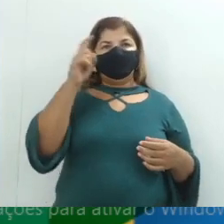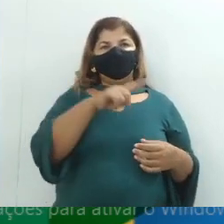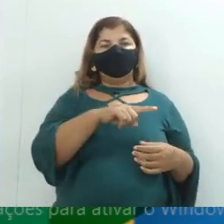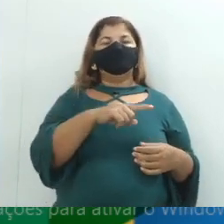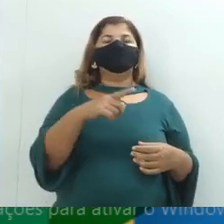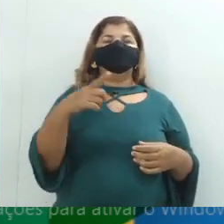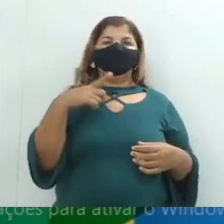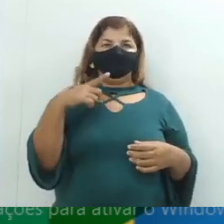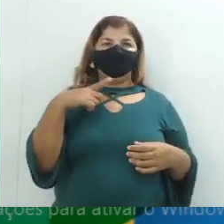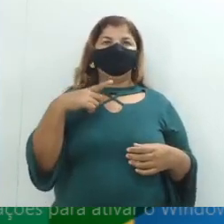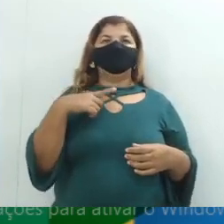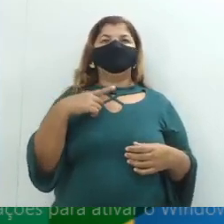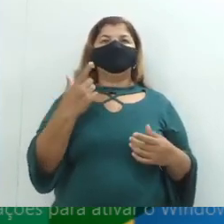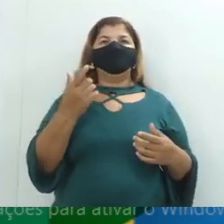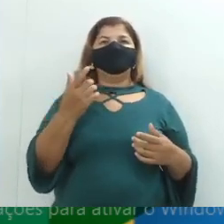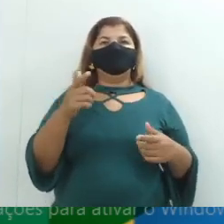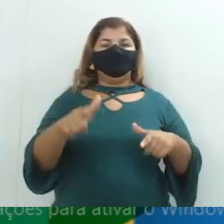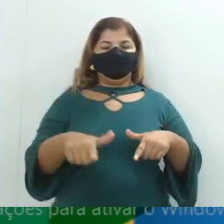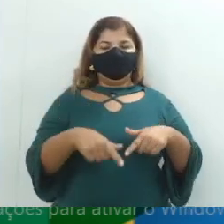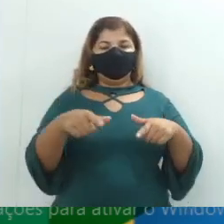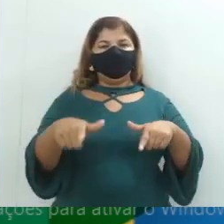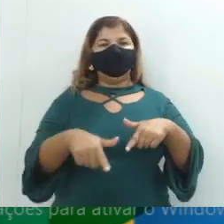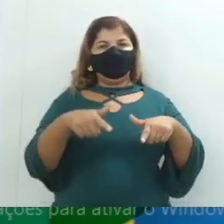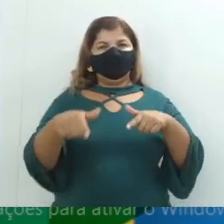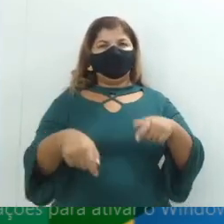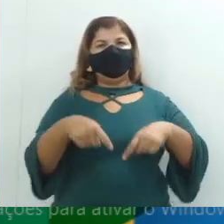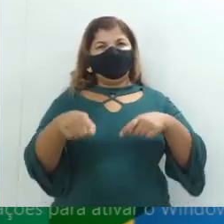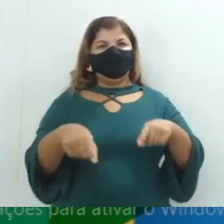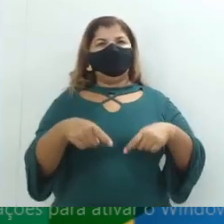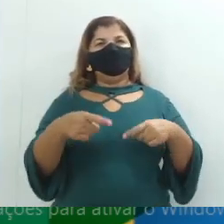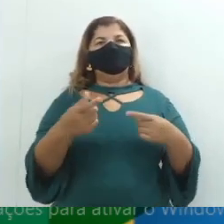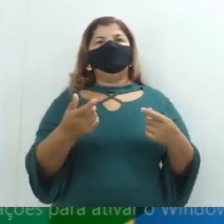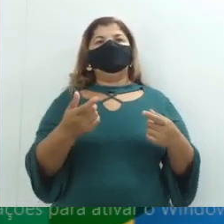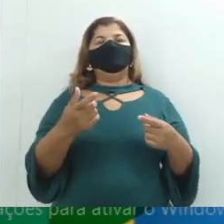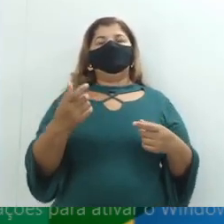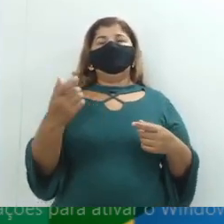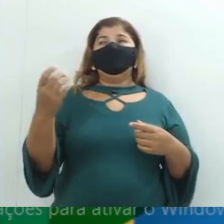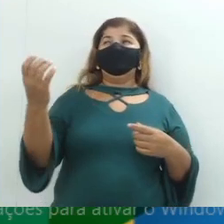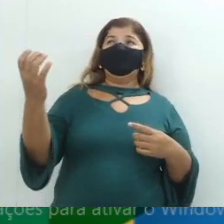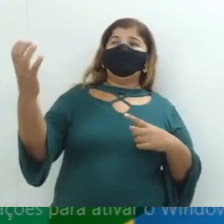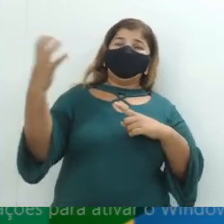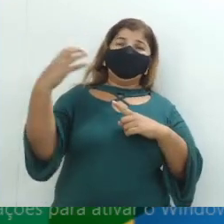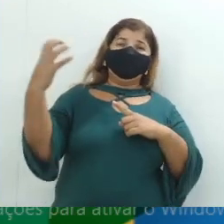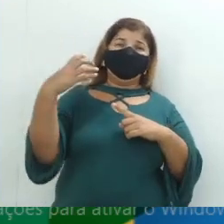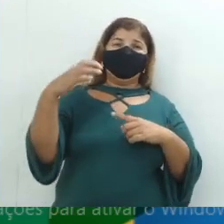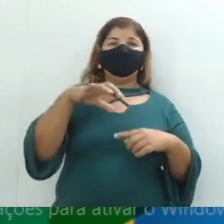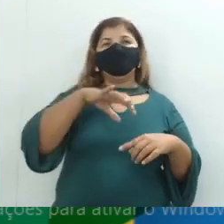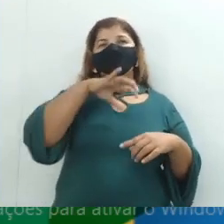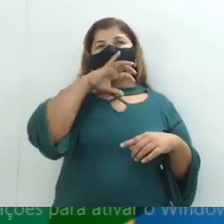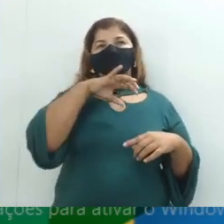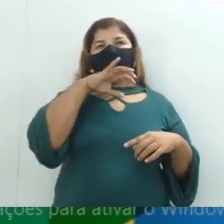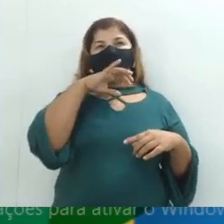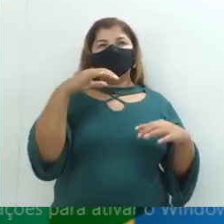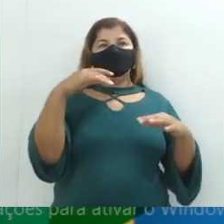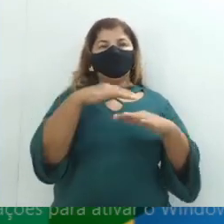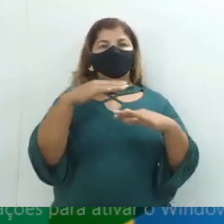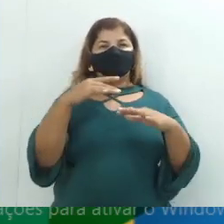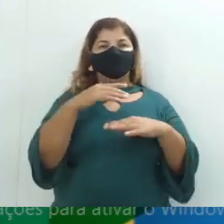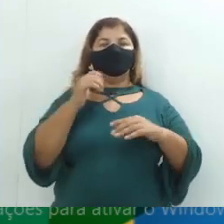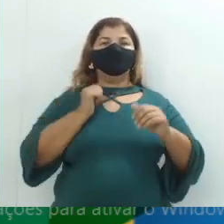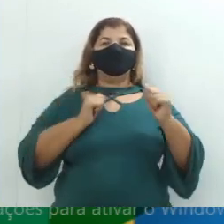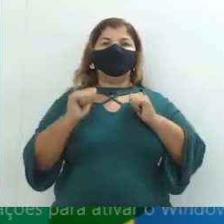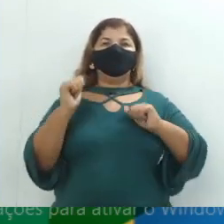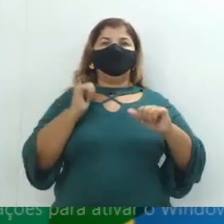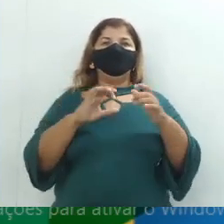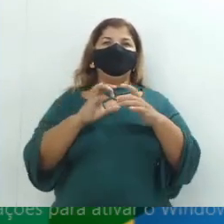eram enormes. Os camponeses sentiam-se sobrecarregados de impostos. As cidades ansiavam por liberdade.